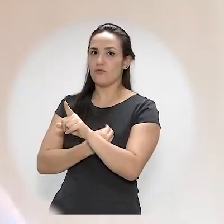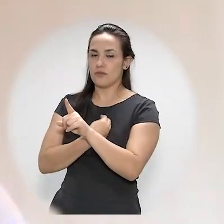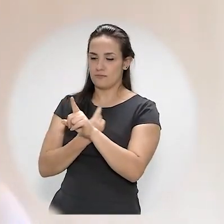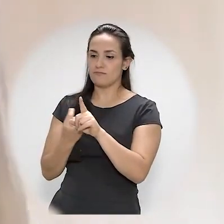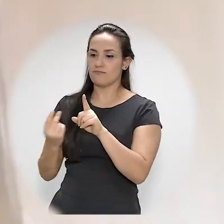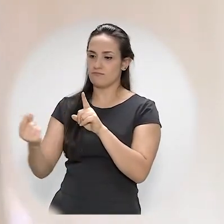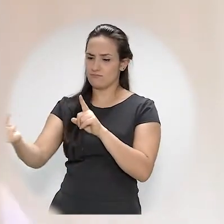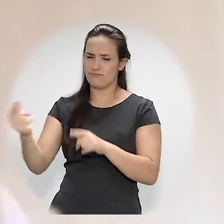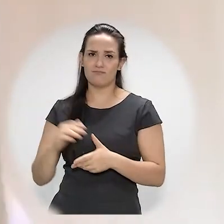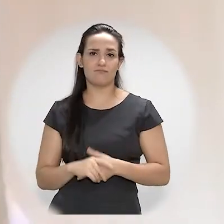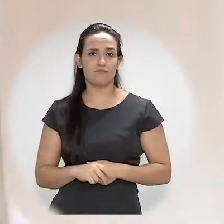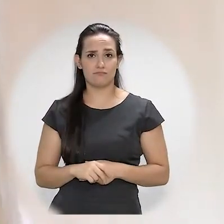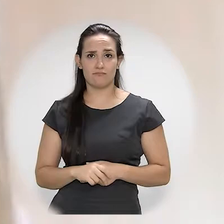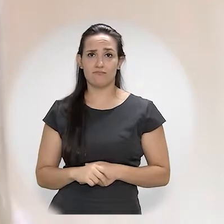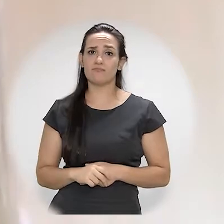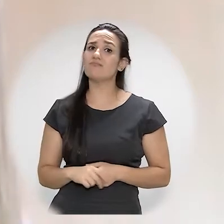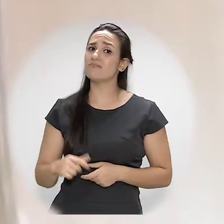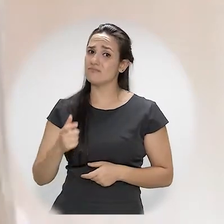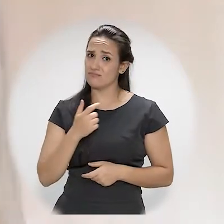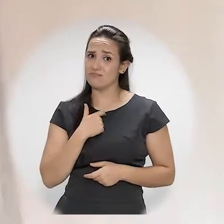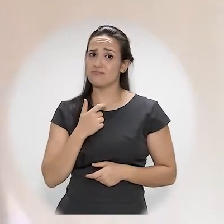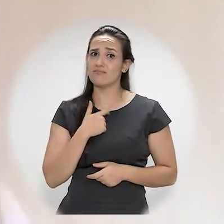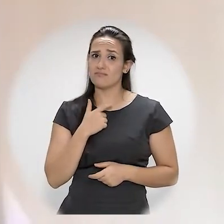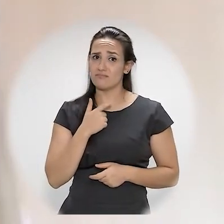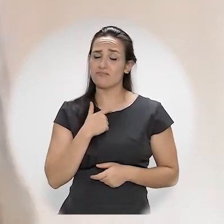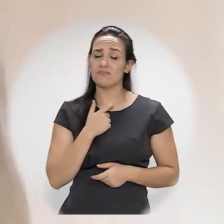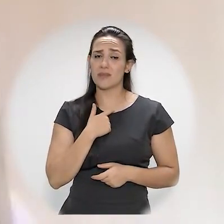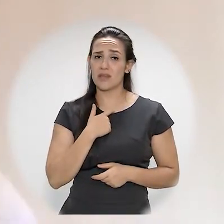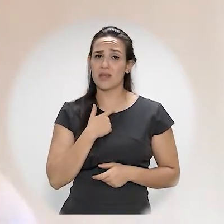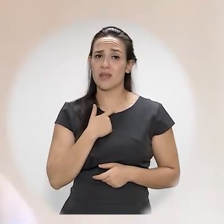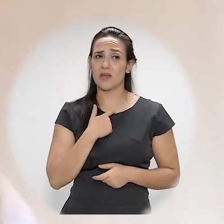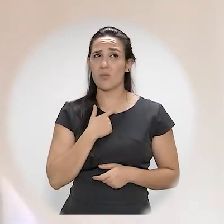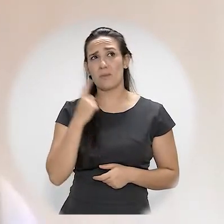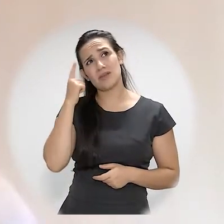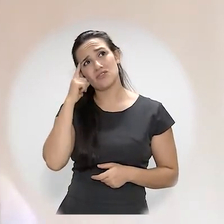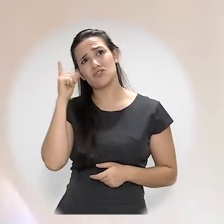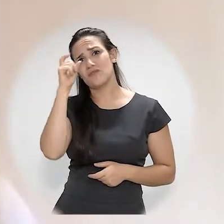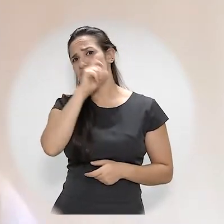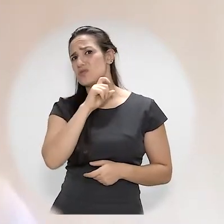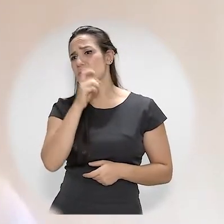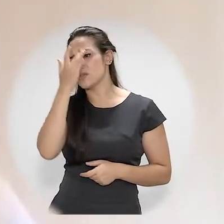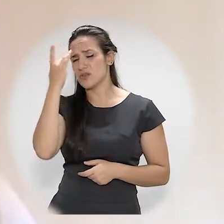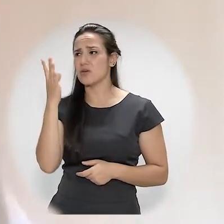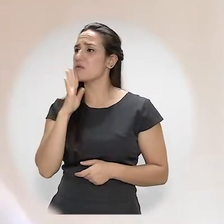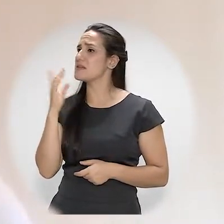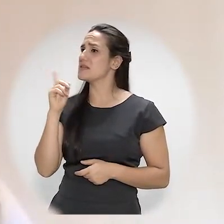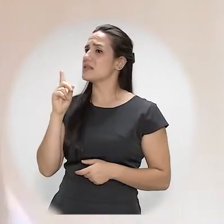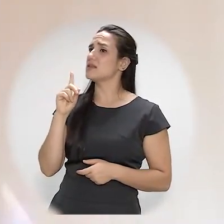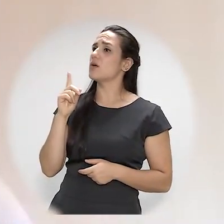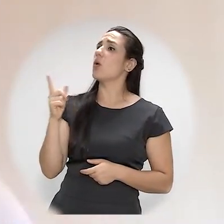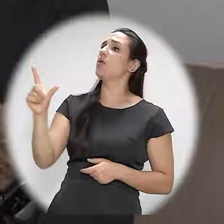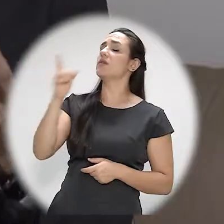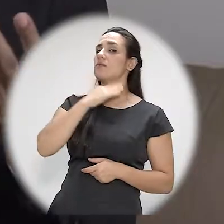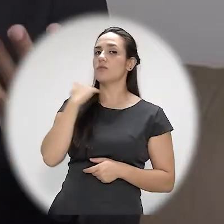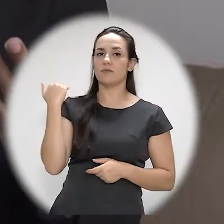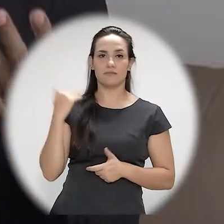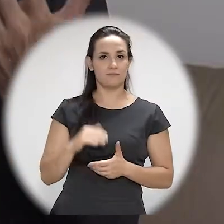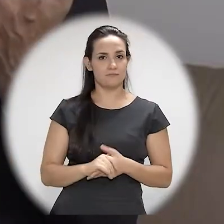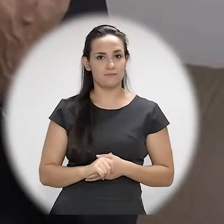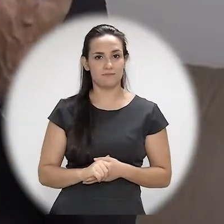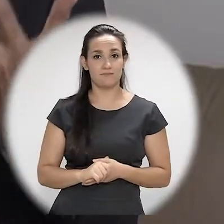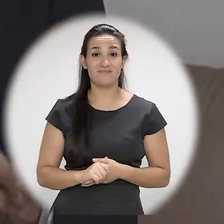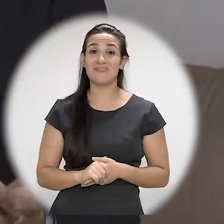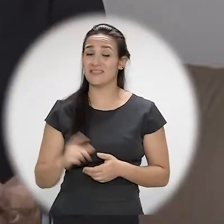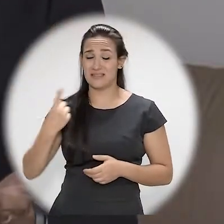é difícil eu conhecer alguém que não tenha algum conhecido que acabou falecendo do Covid ou que não parou numa UTI. Nós